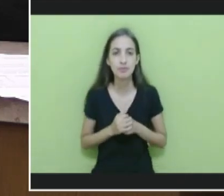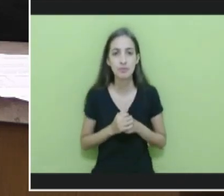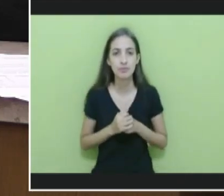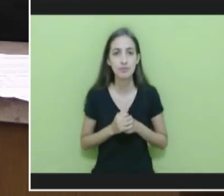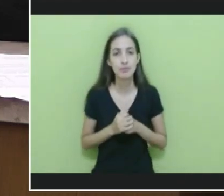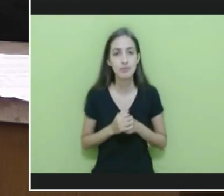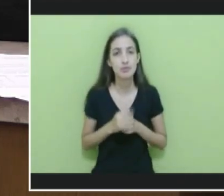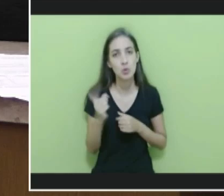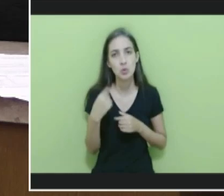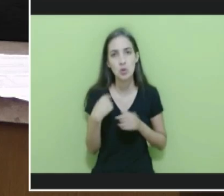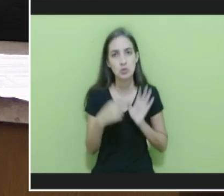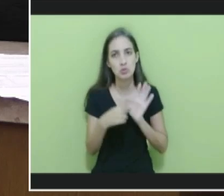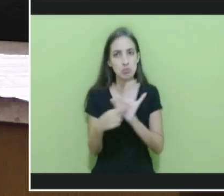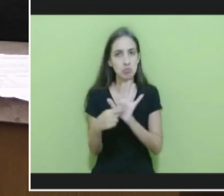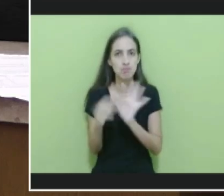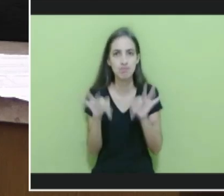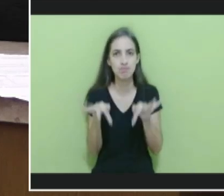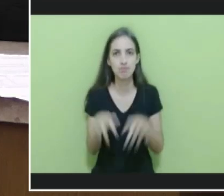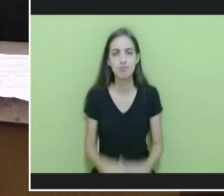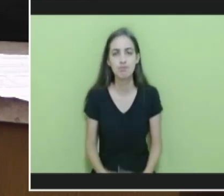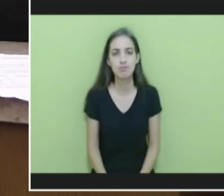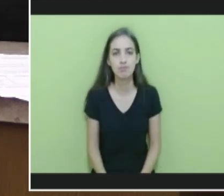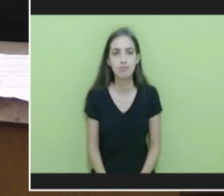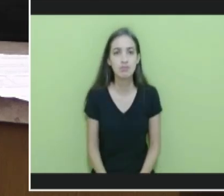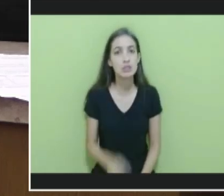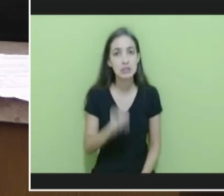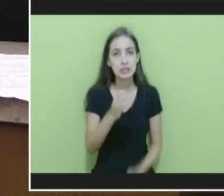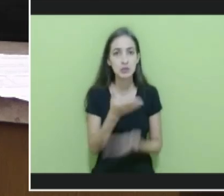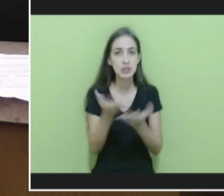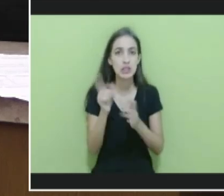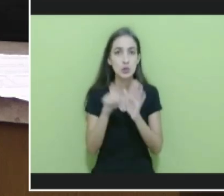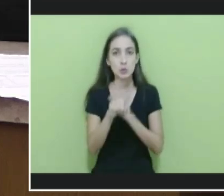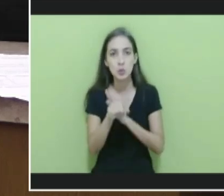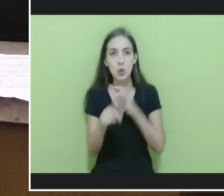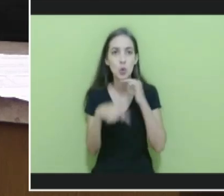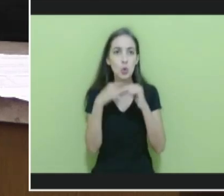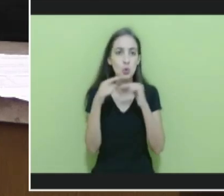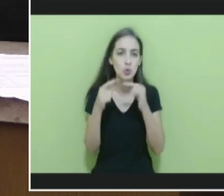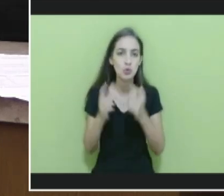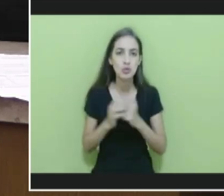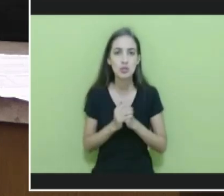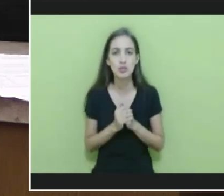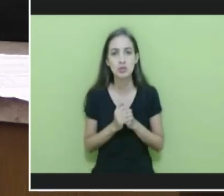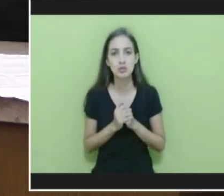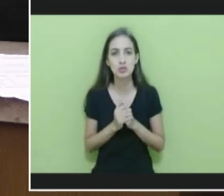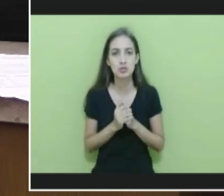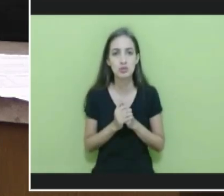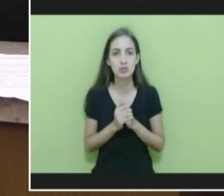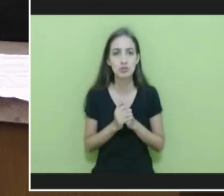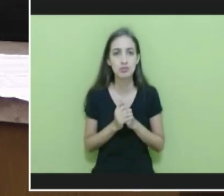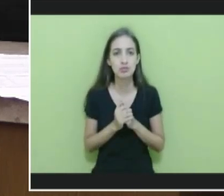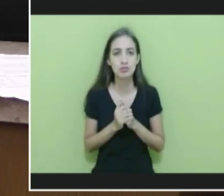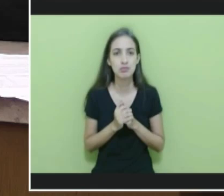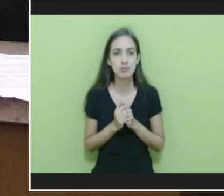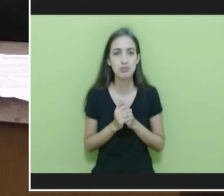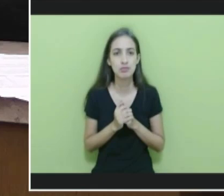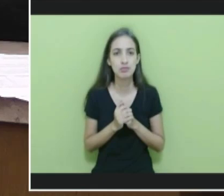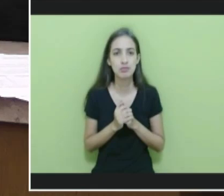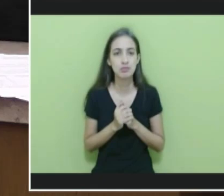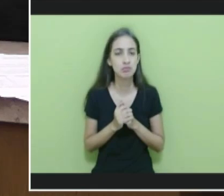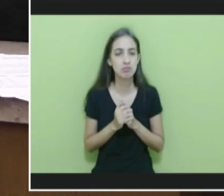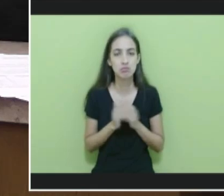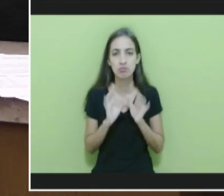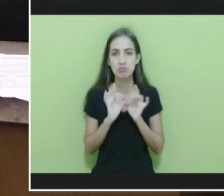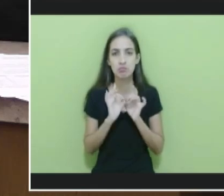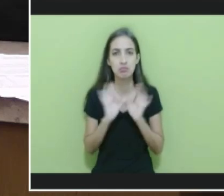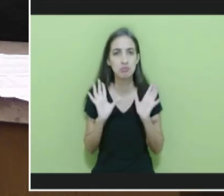seria isso. Se alguém tiver alguma dúvida, algum questionamento, a gente fica aberto para estar respondendo